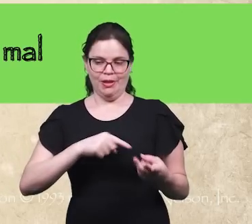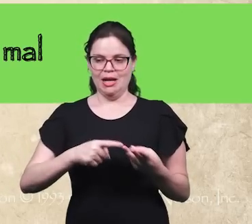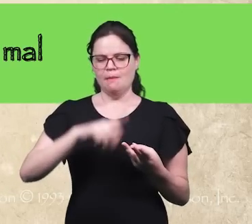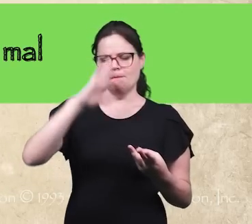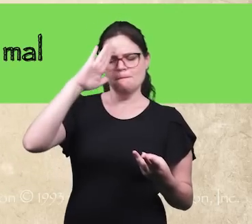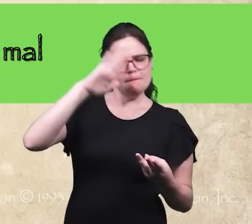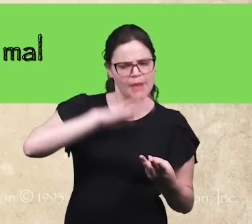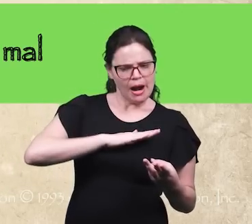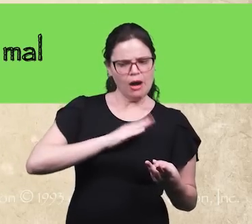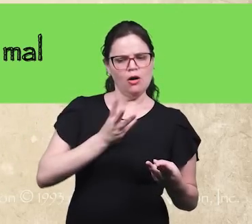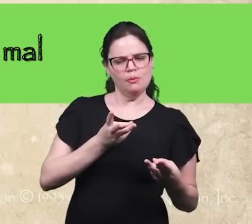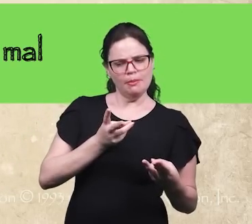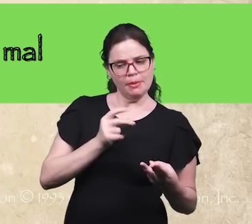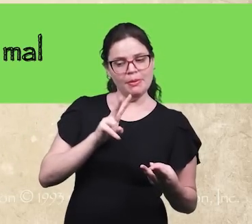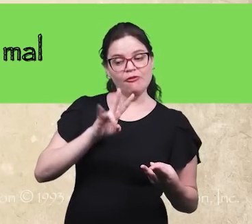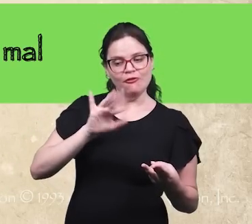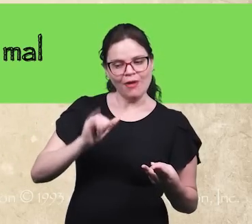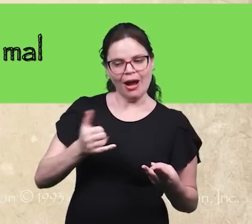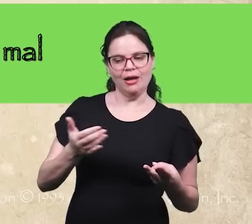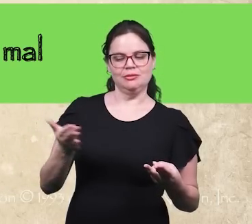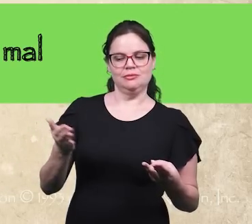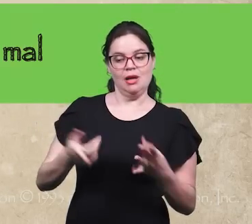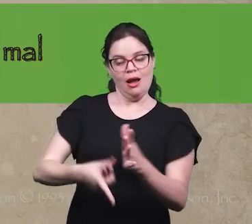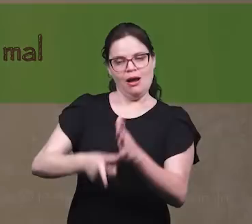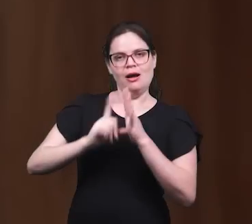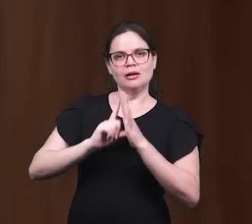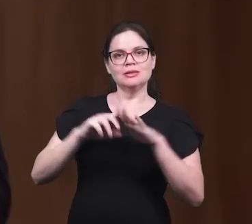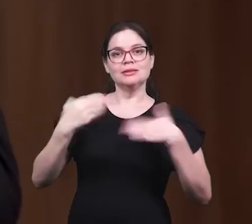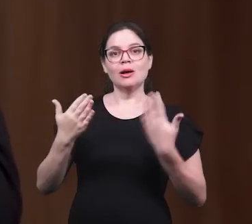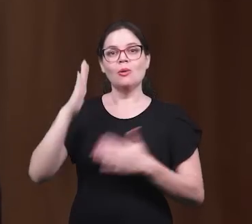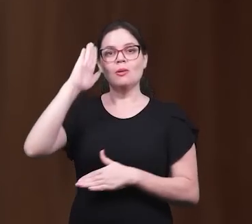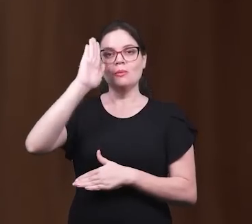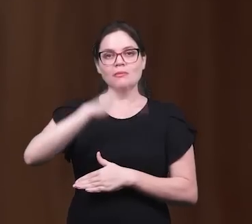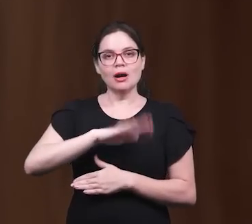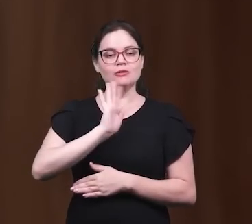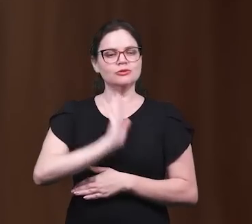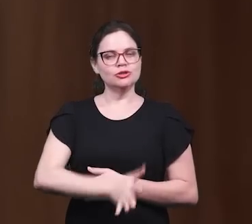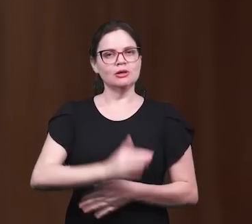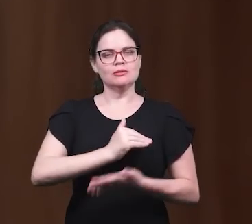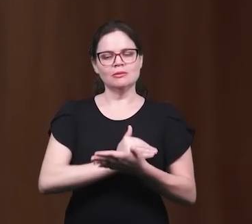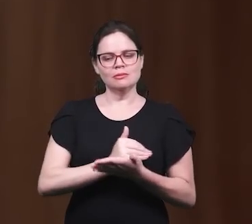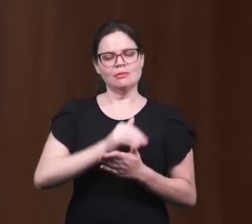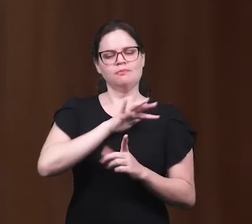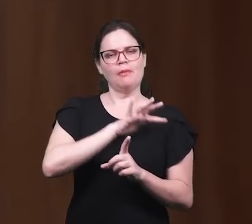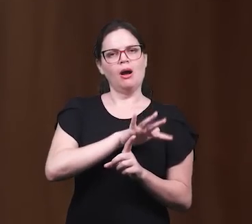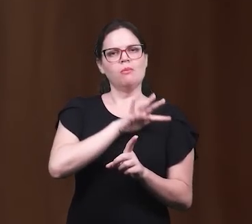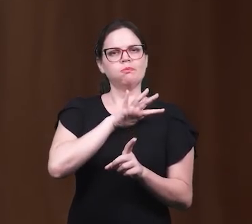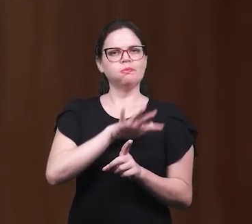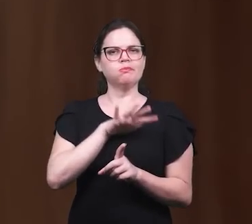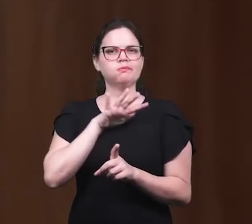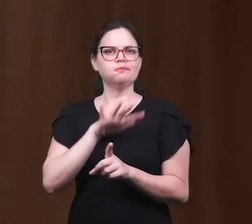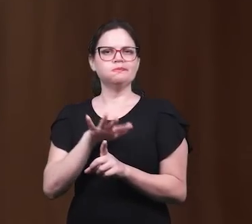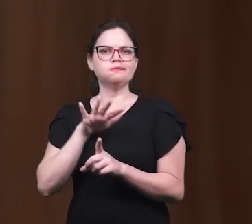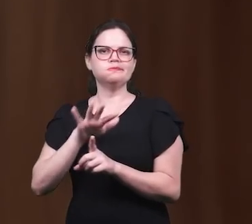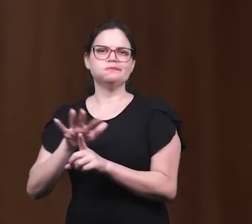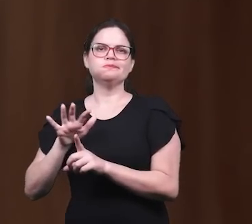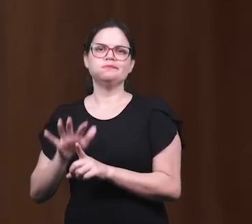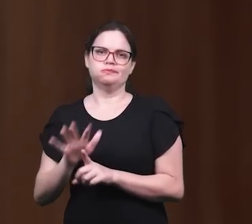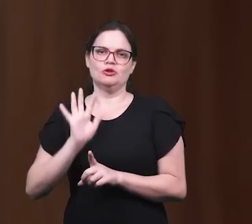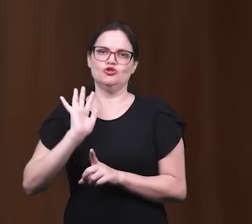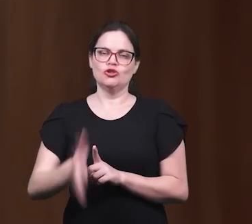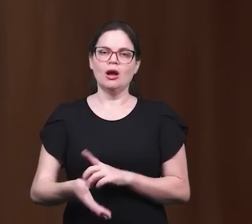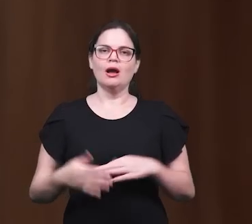se instalando, ele já vem operando, ele já vem influenciando a igreja a ponto